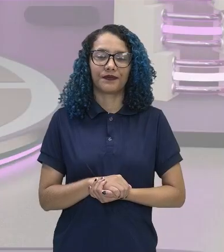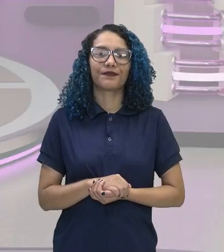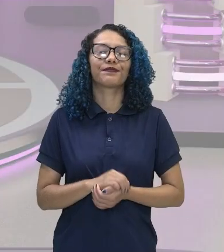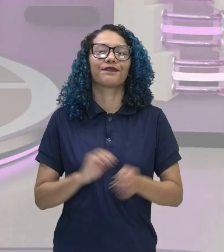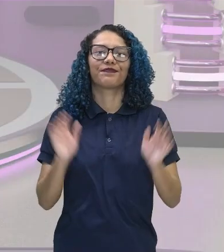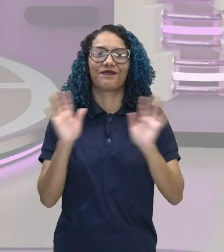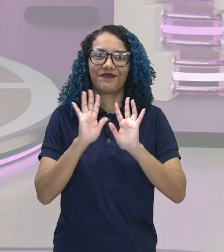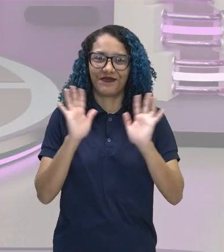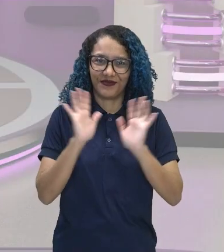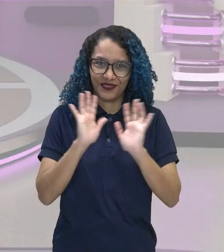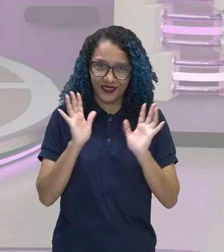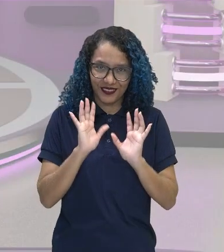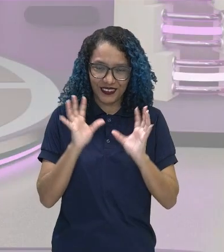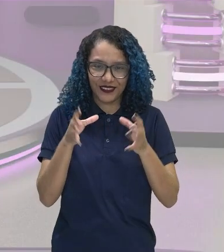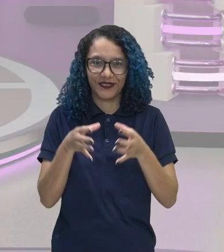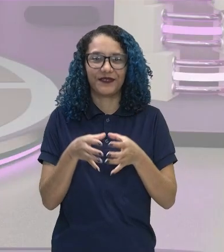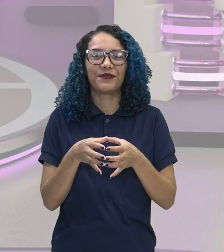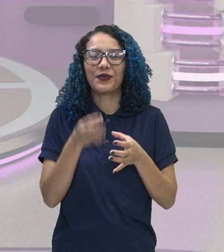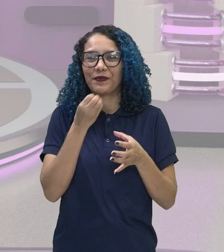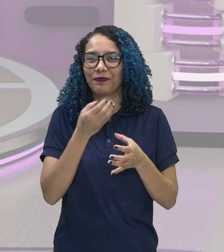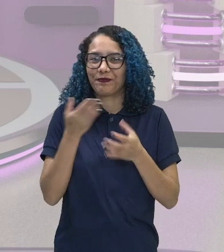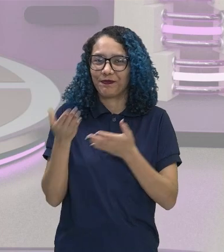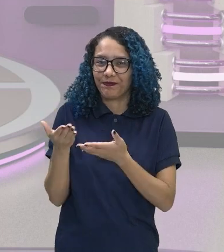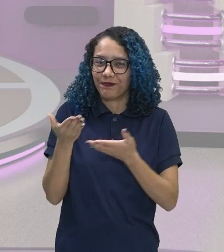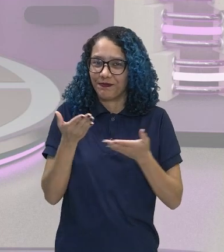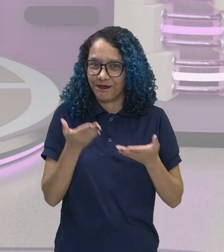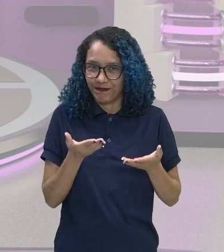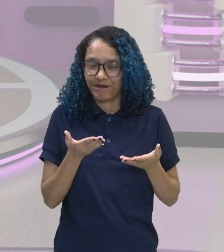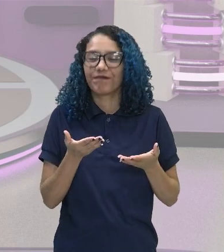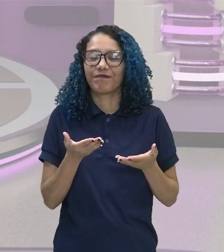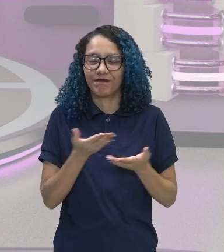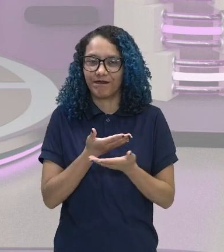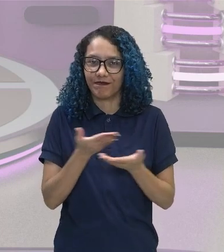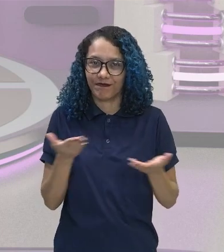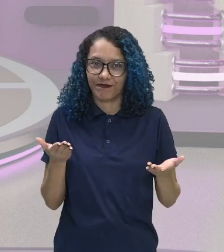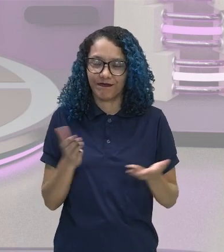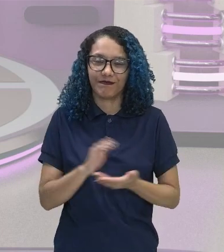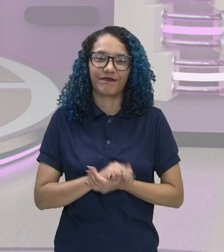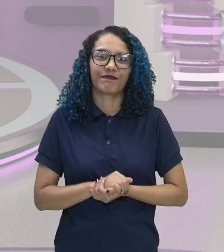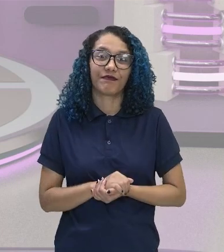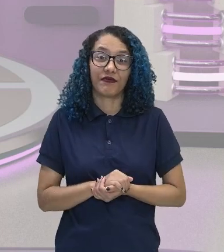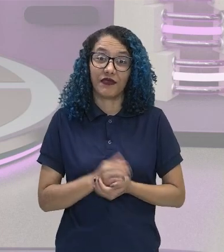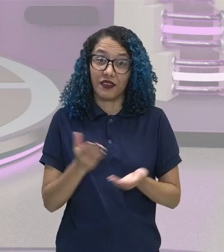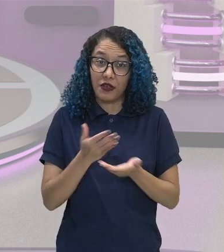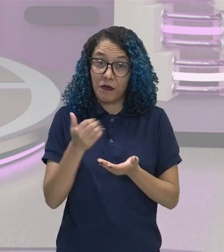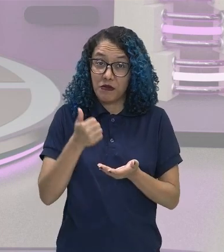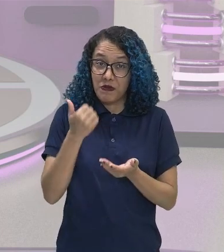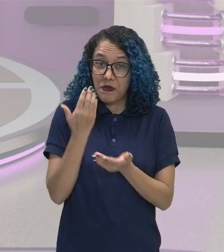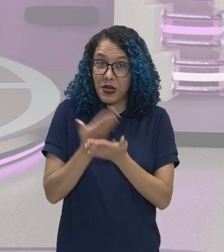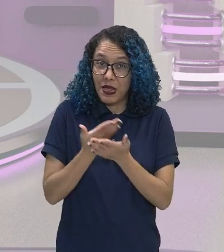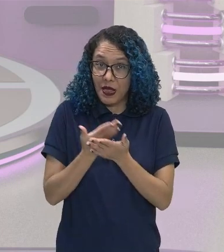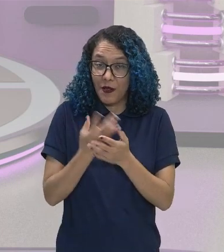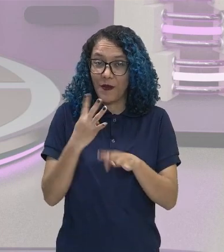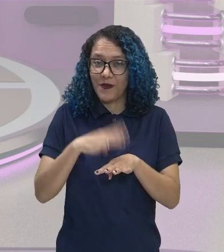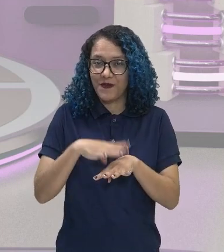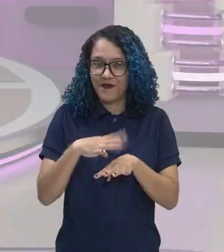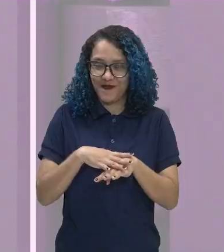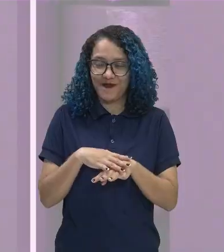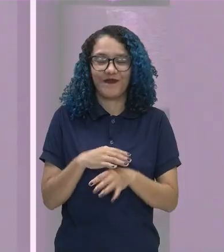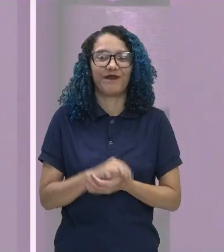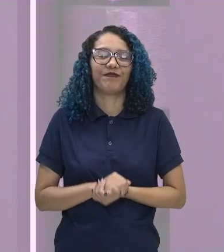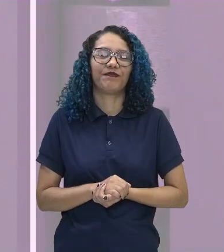Olá, meus queridos alunos e alunas, sejam todos muito bem-vindos, muito bem-vindas para a nossa primeira aula aqui de